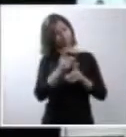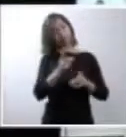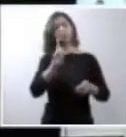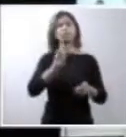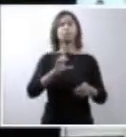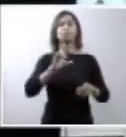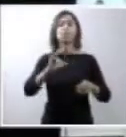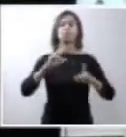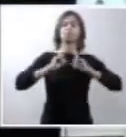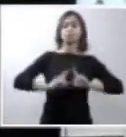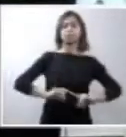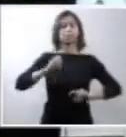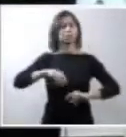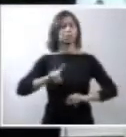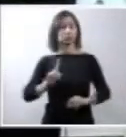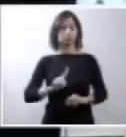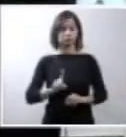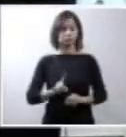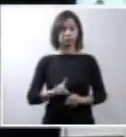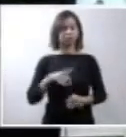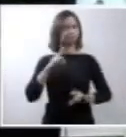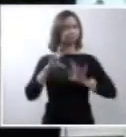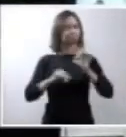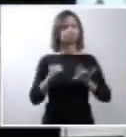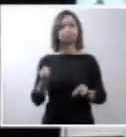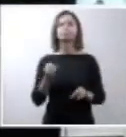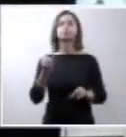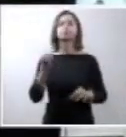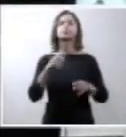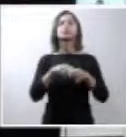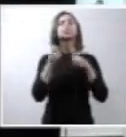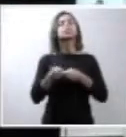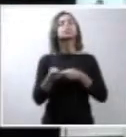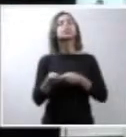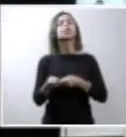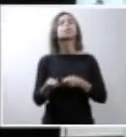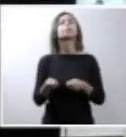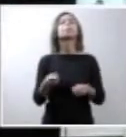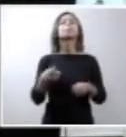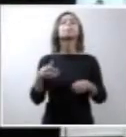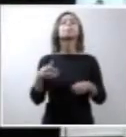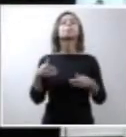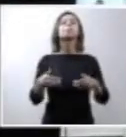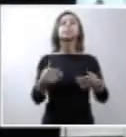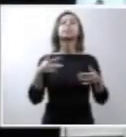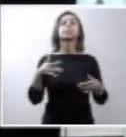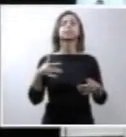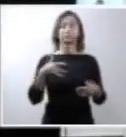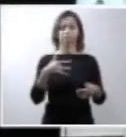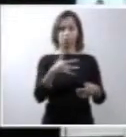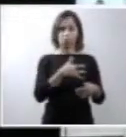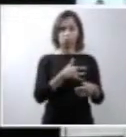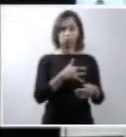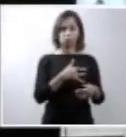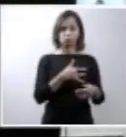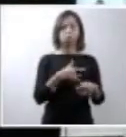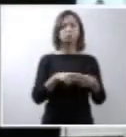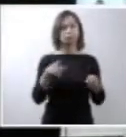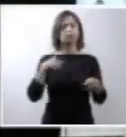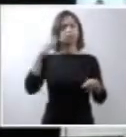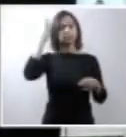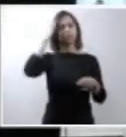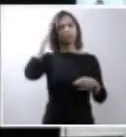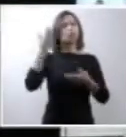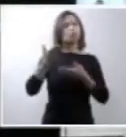Na realidade, esse fator essencial foi tentado pelo Ministério da Saúde, mas sabe-se que esse processo que